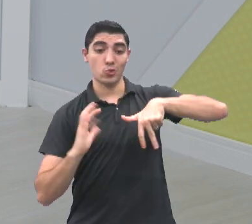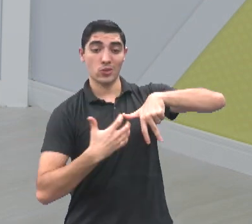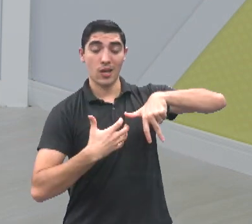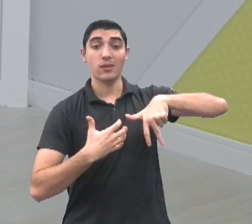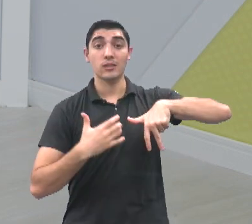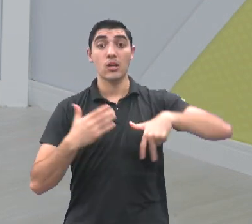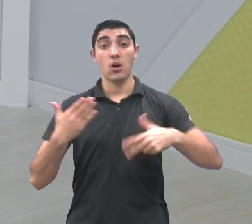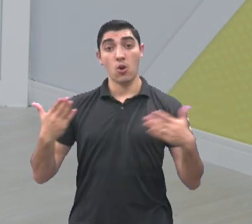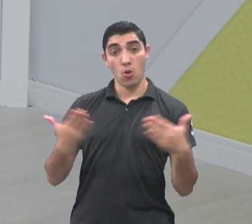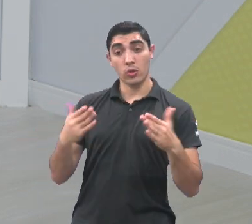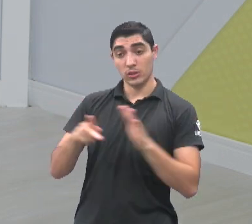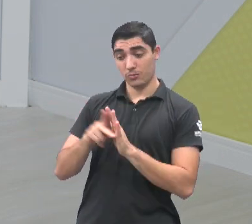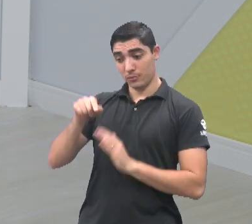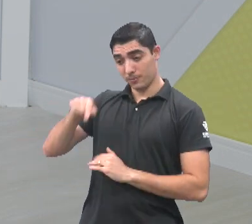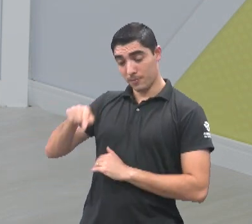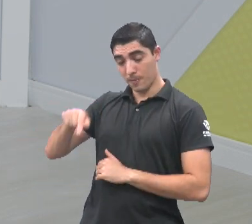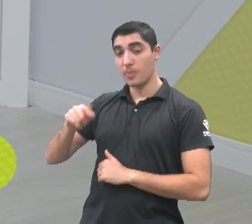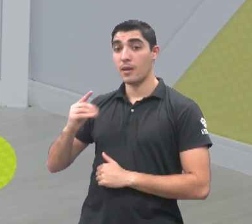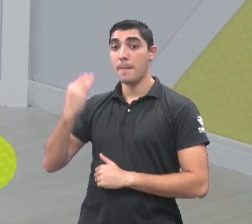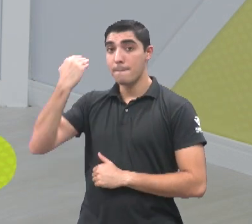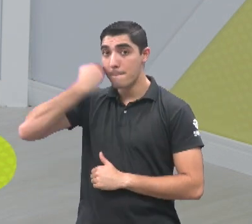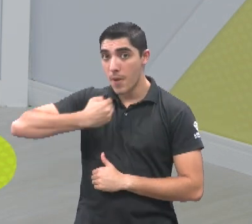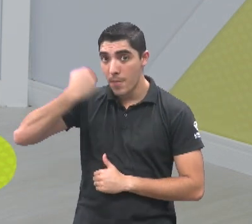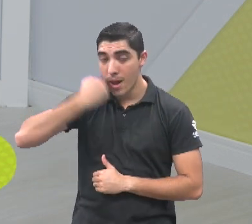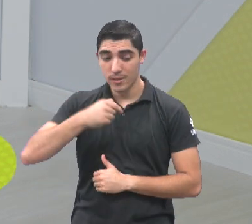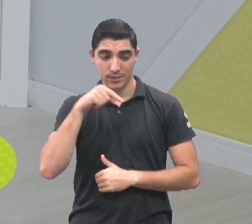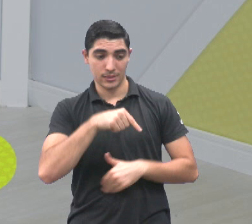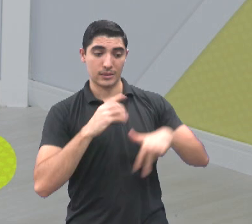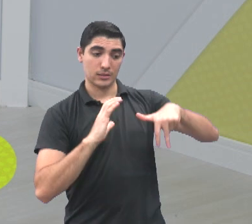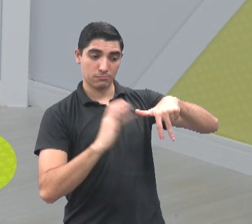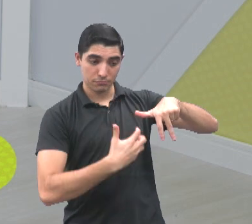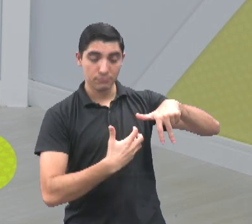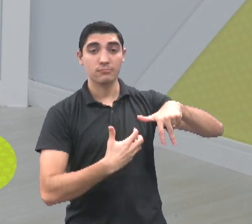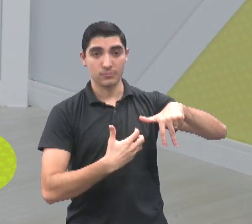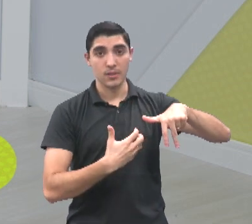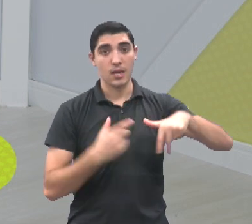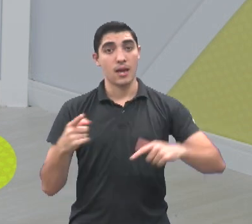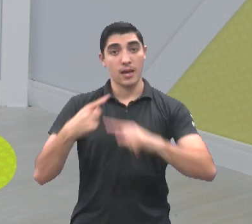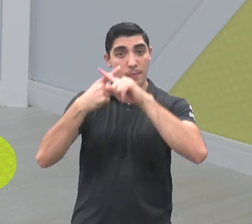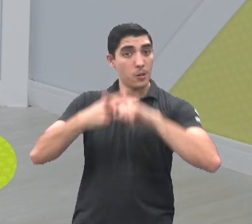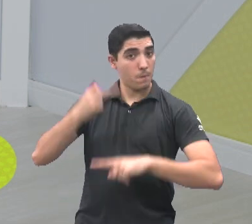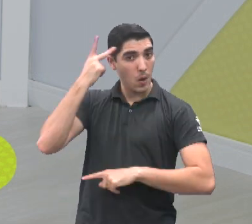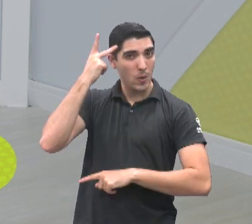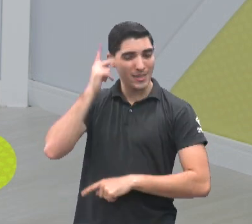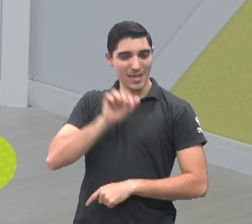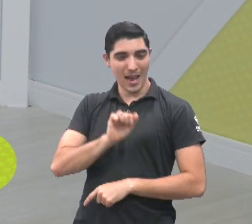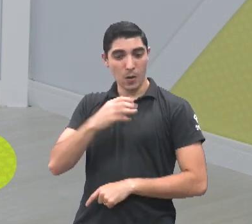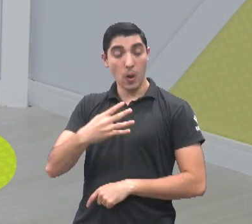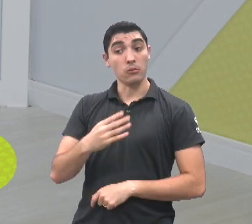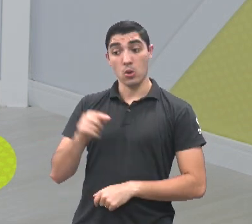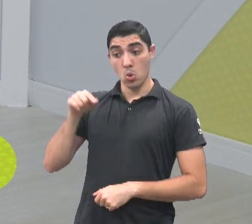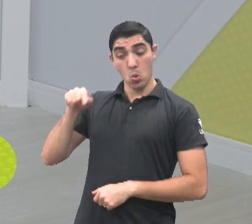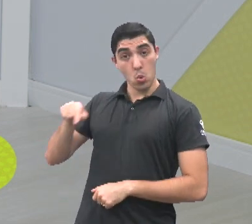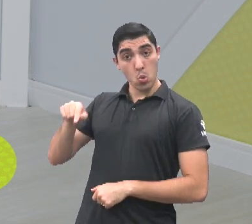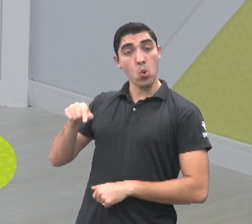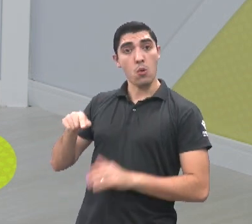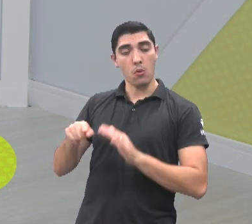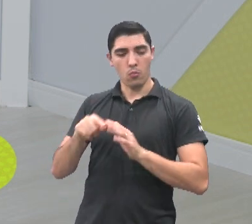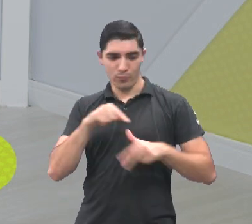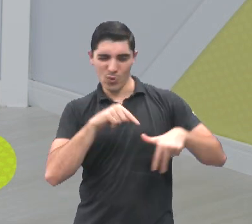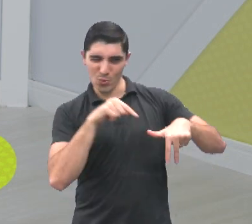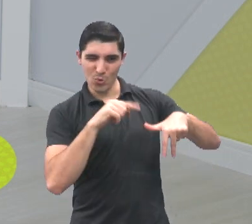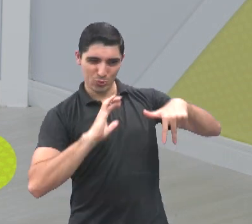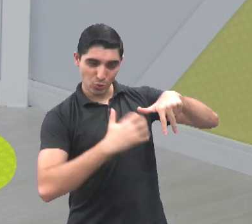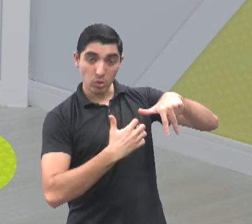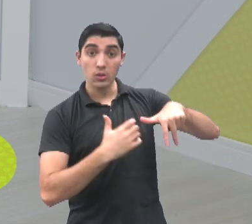Agrícola Barbarense, fora de casa, pela 6ª rodada da Série A4. O Joseense é o atual vice-líder da competição com 10 pontos.